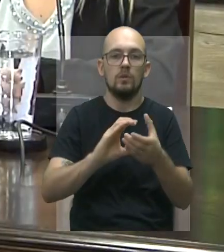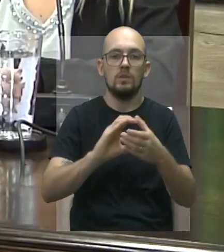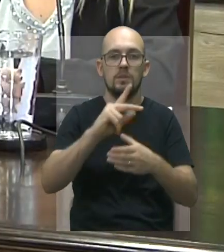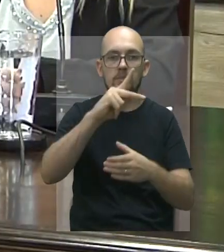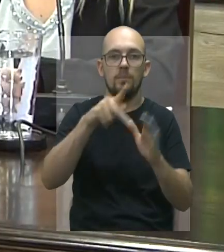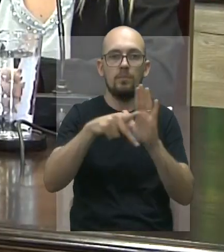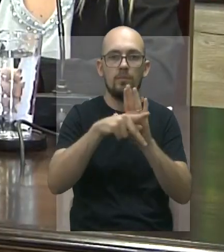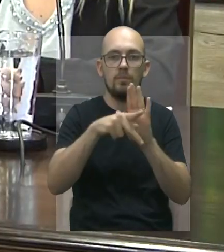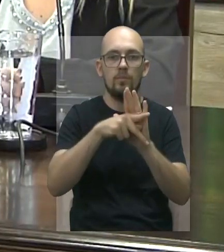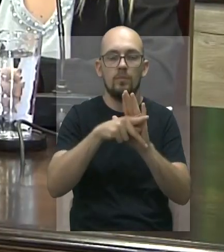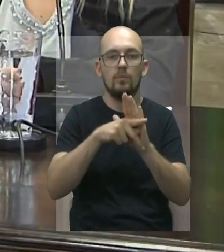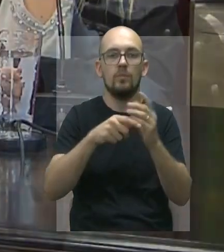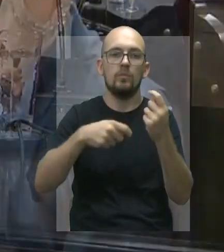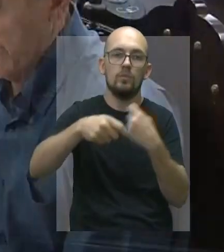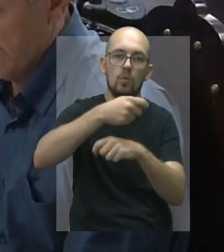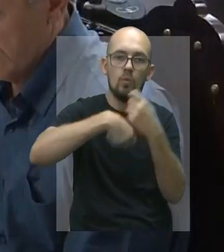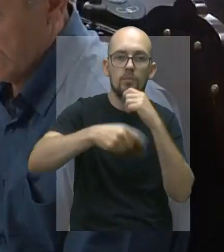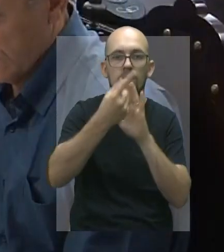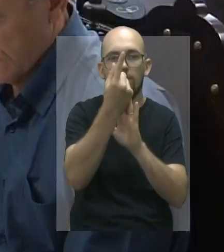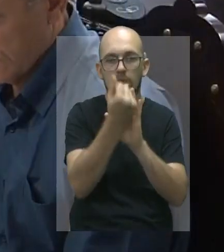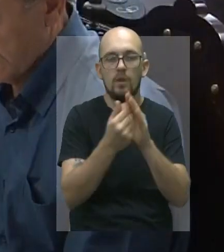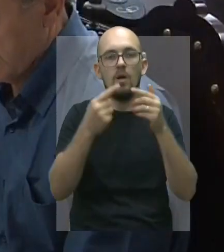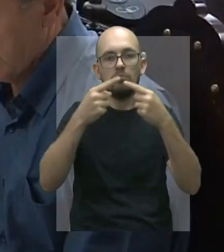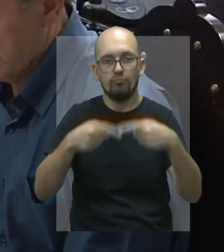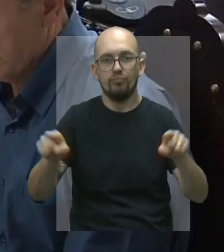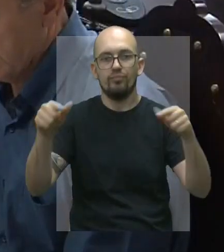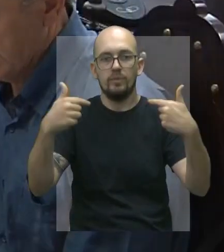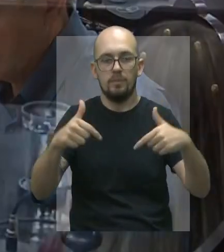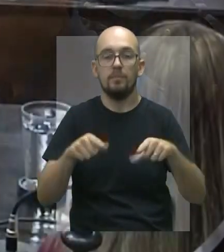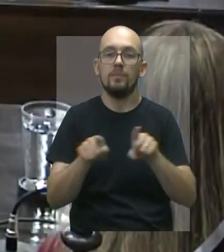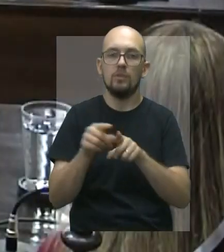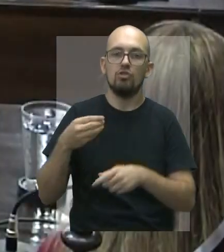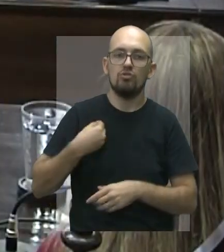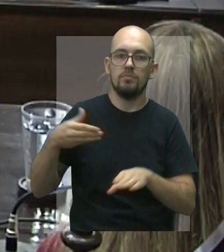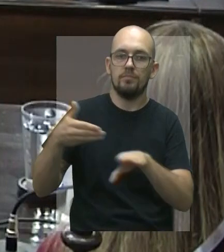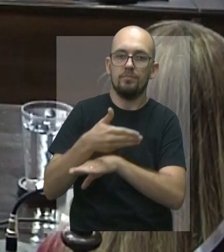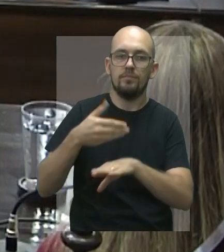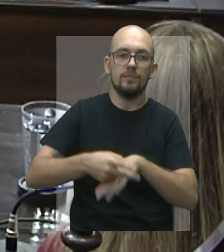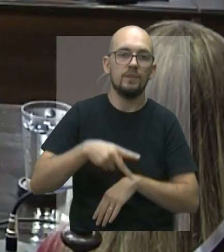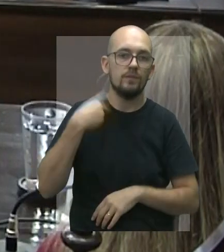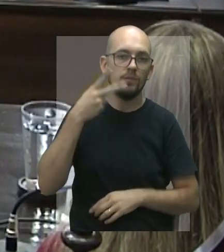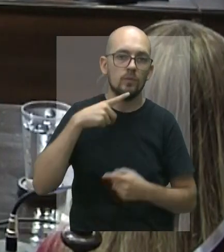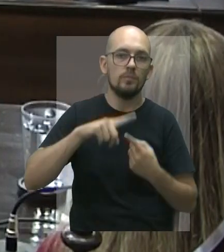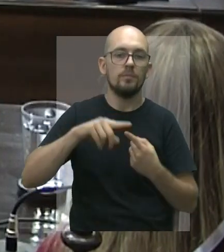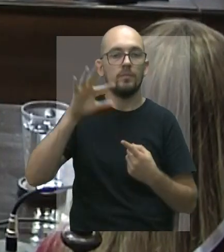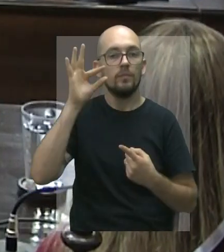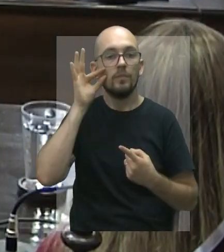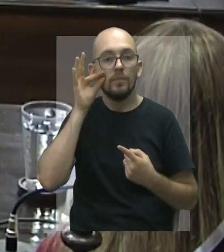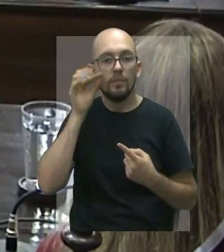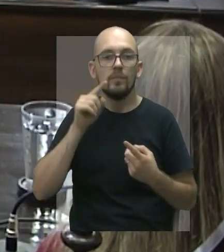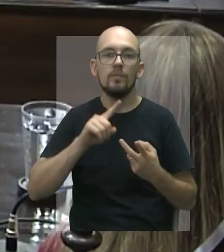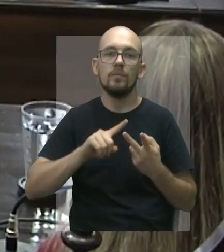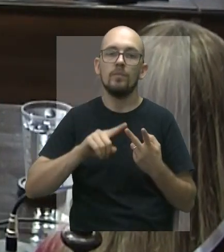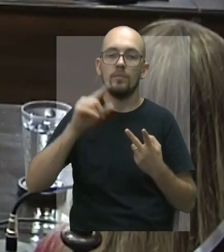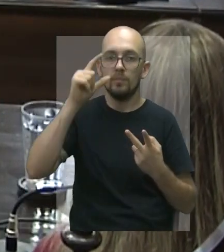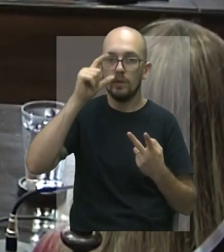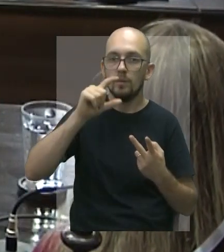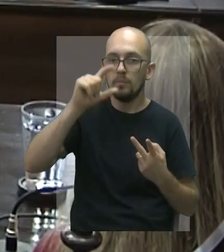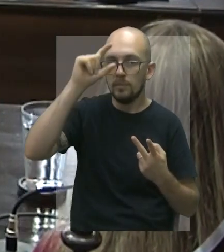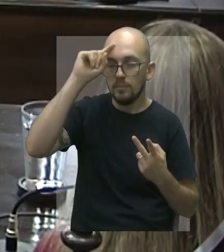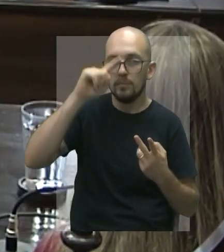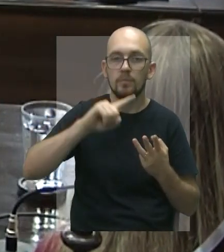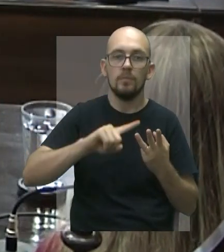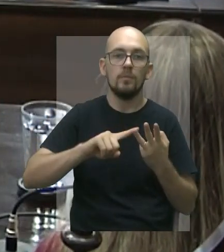fez a abertura dos trabalhos. Também participaram da audiência os vereadores Wagner Brasil de Barros, Fernando